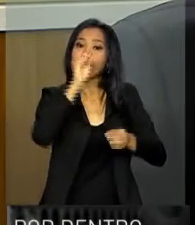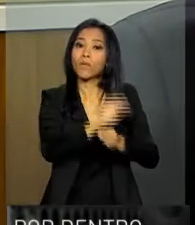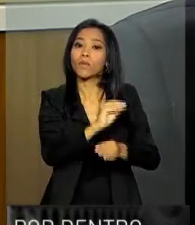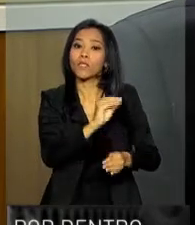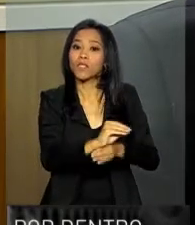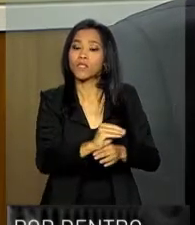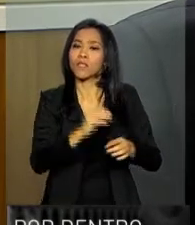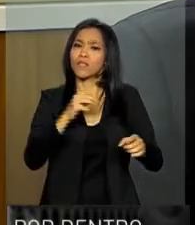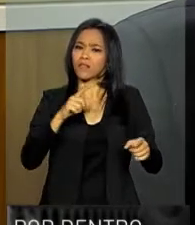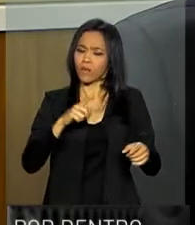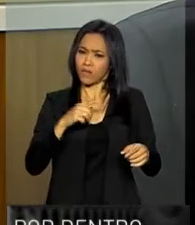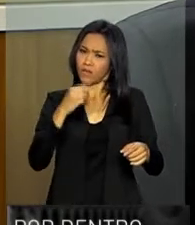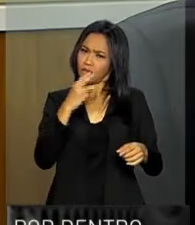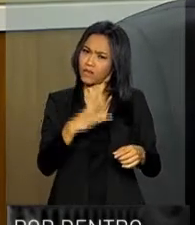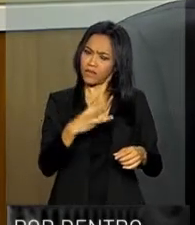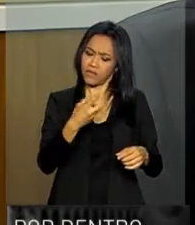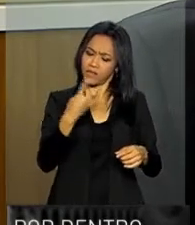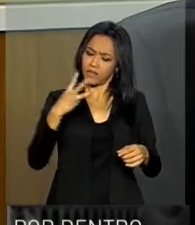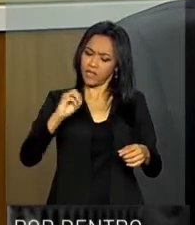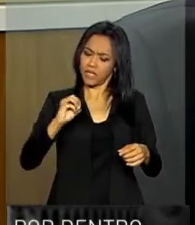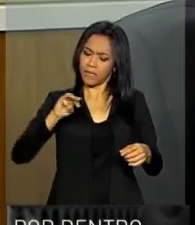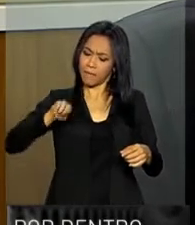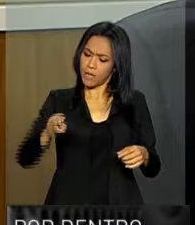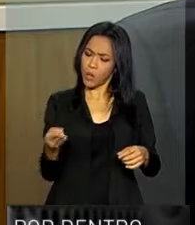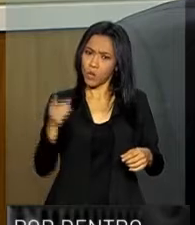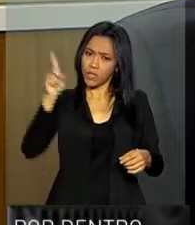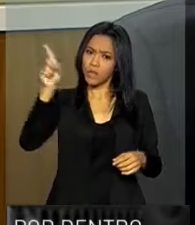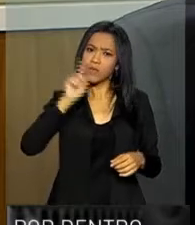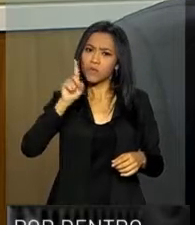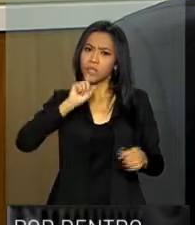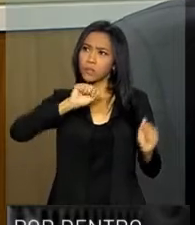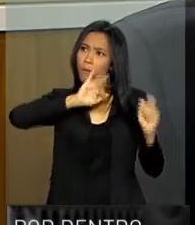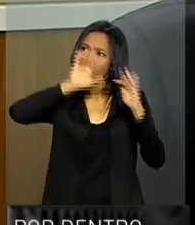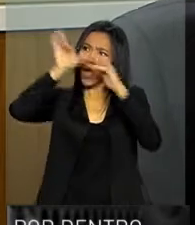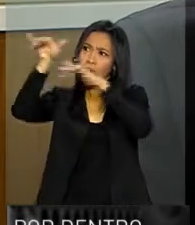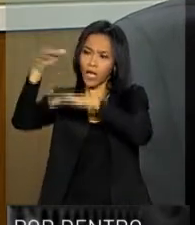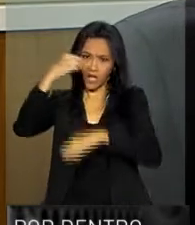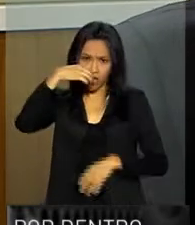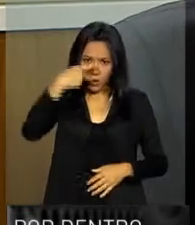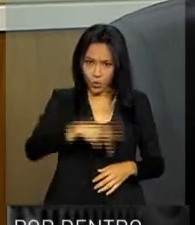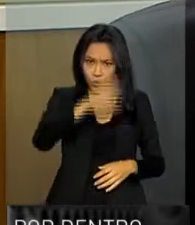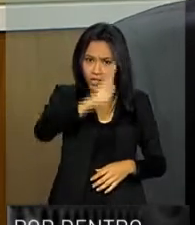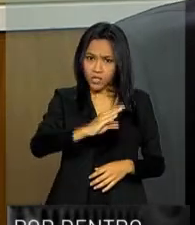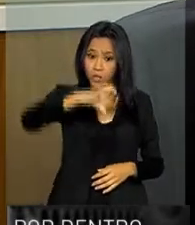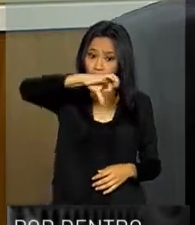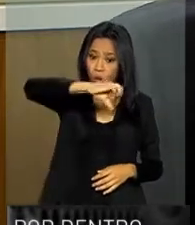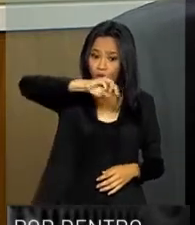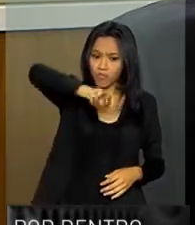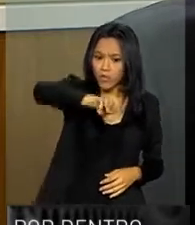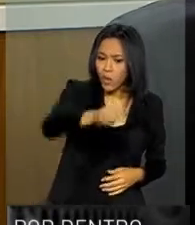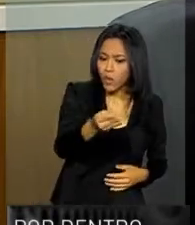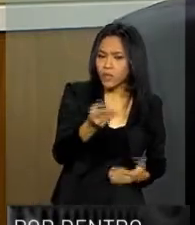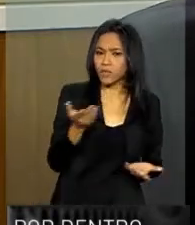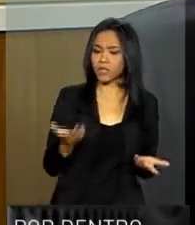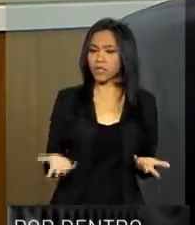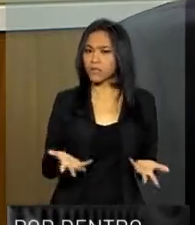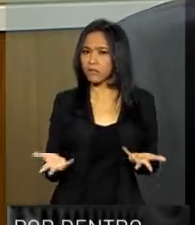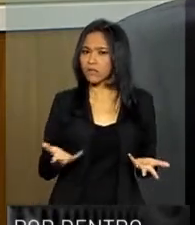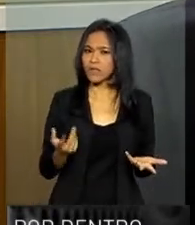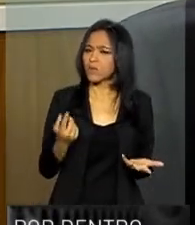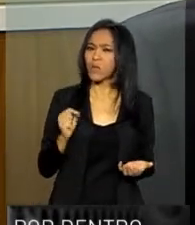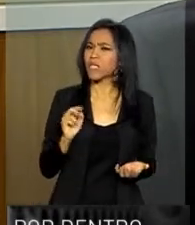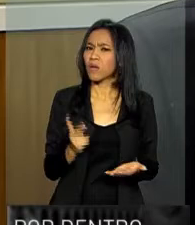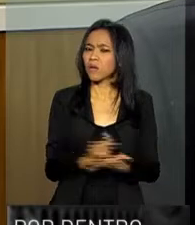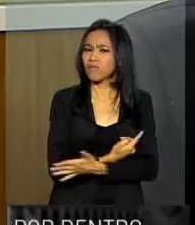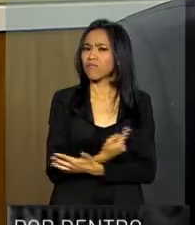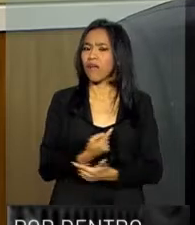tem 330 milhões de visitantes de estados unidos só é 9 milhões do brasil mesmo tendo crescido 20% você vê que tem alguma coisa de errado